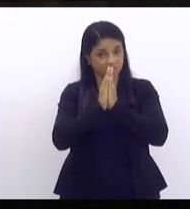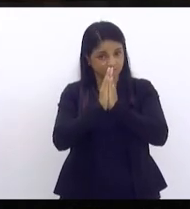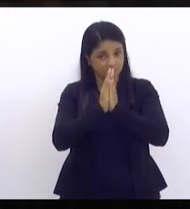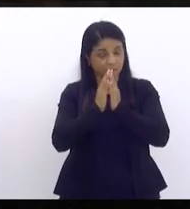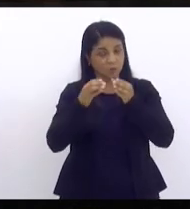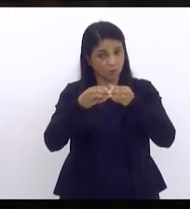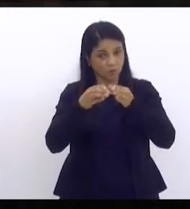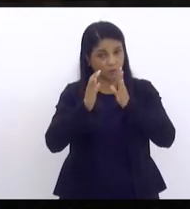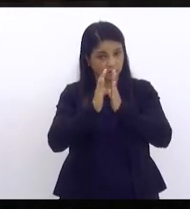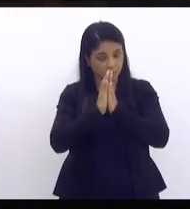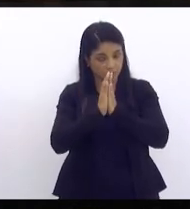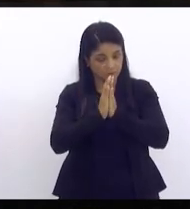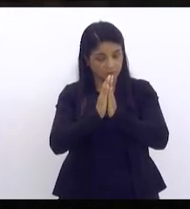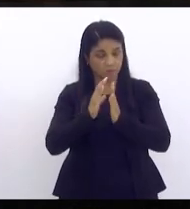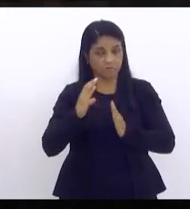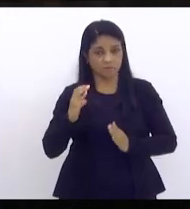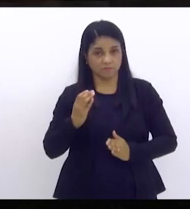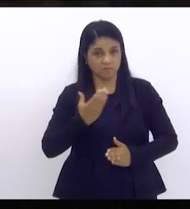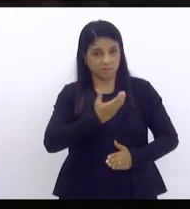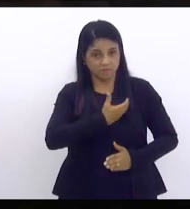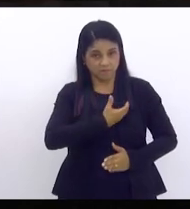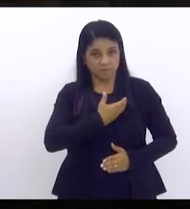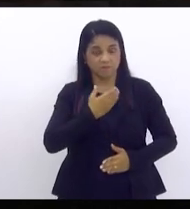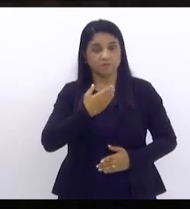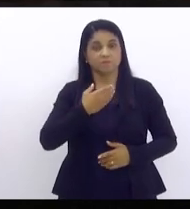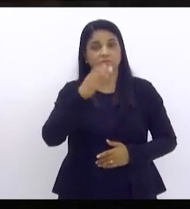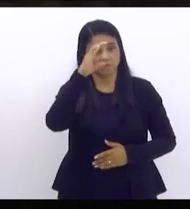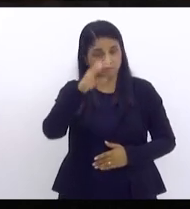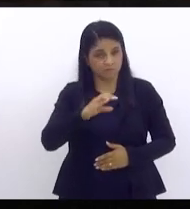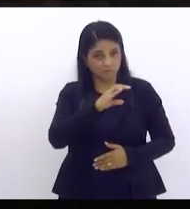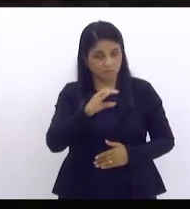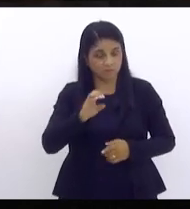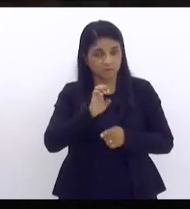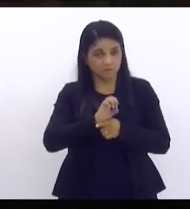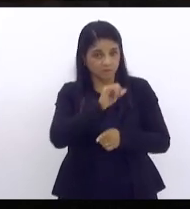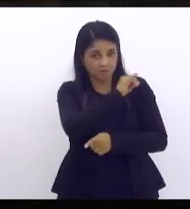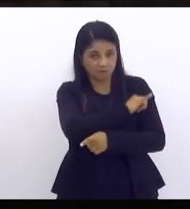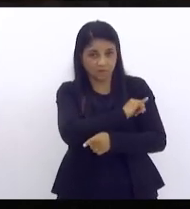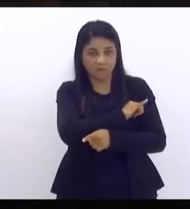Rio de Janeiro, é para mim uma honra e um